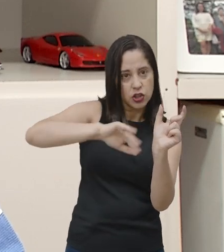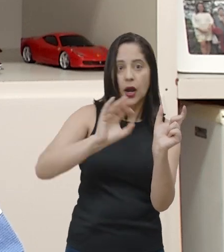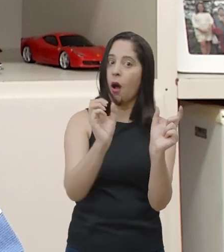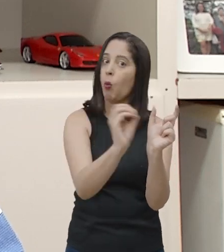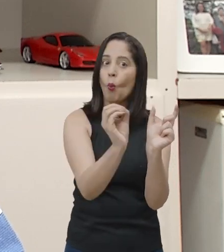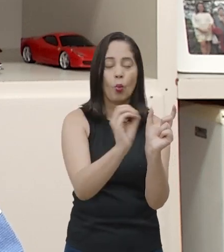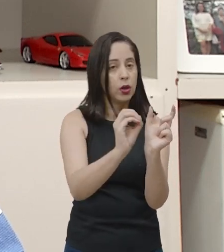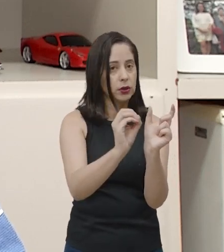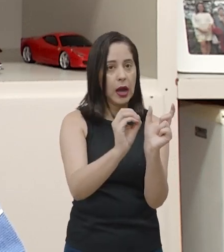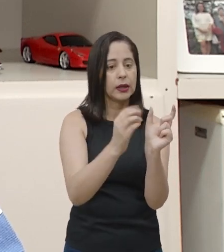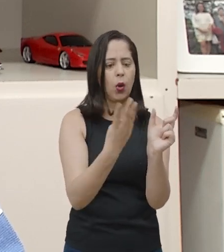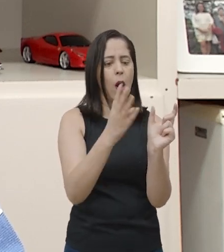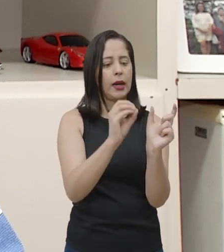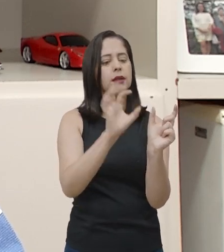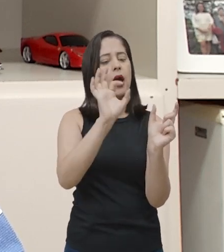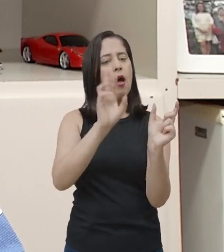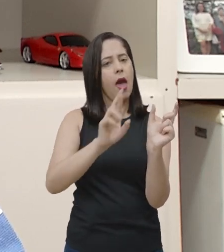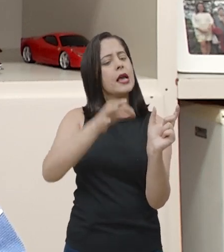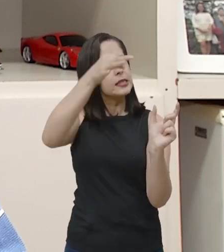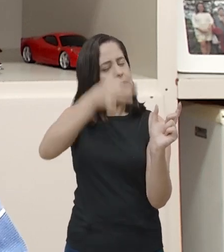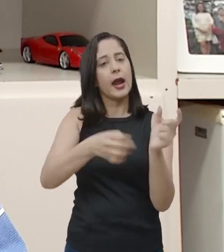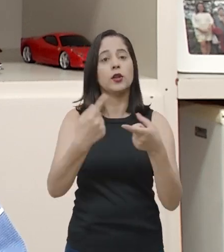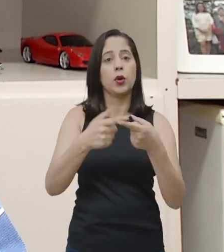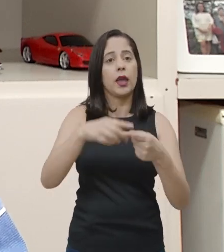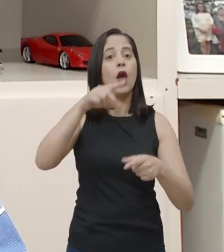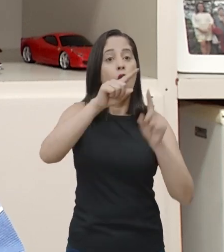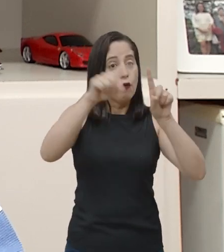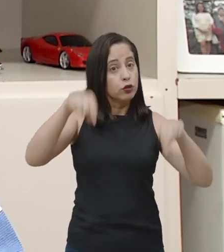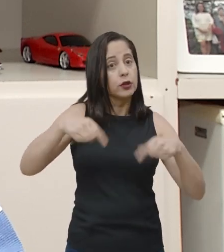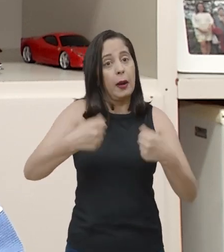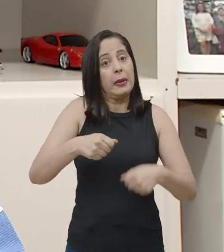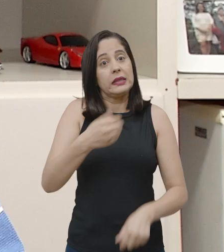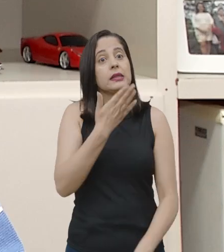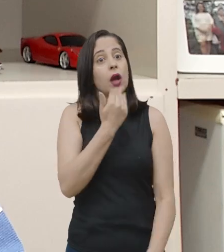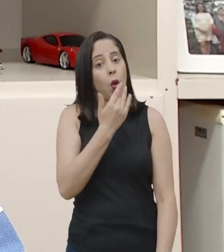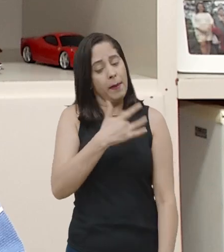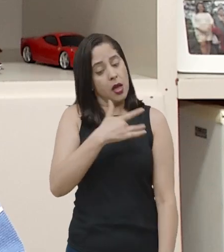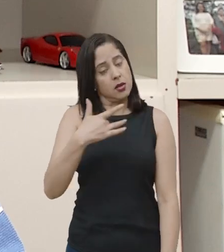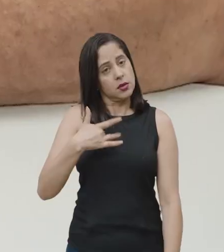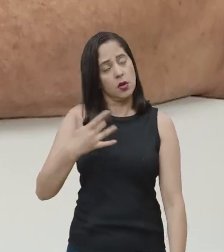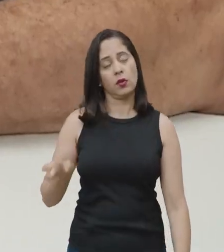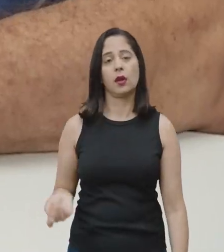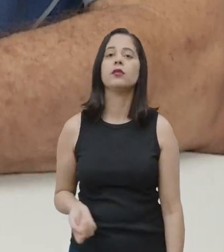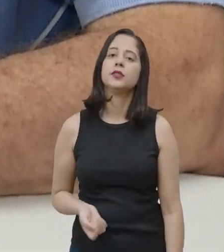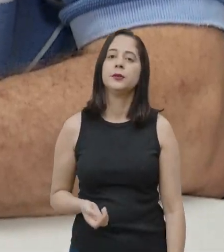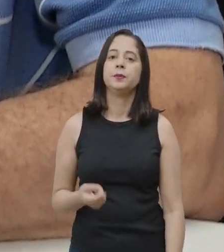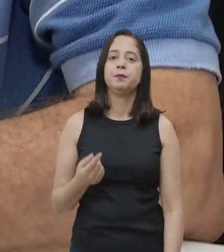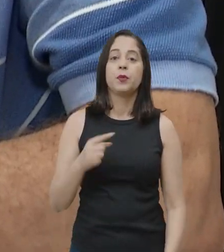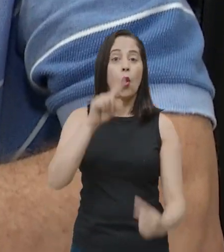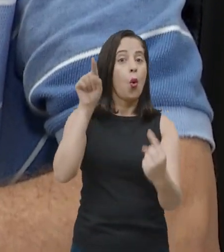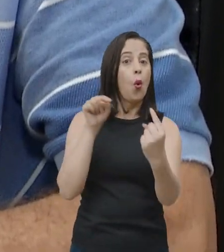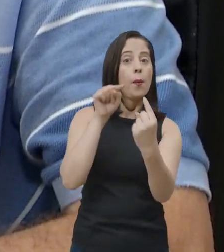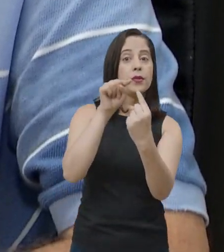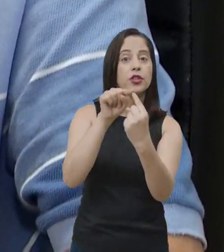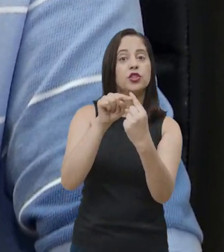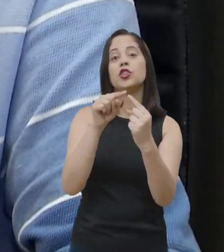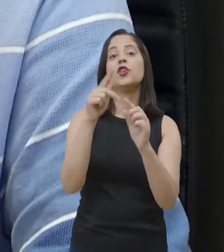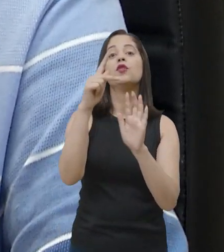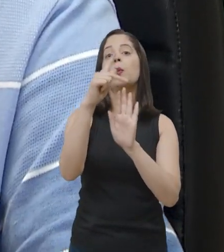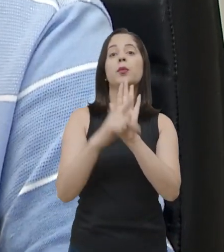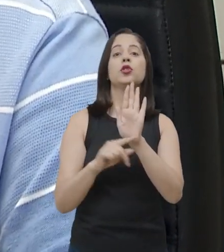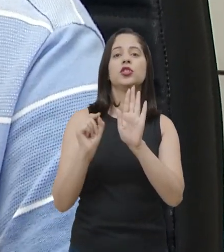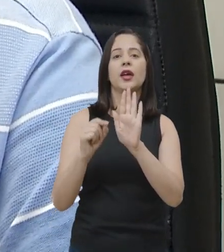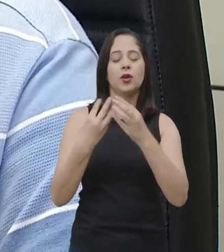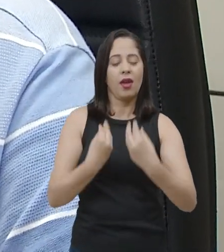o desconto. Isso daí cair líquido para o servidor poder ter uma alimentação digna e saudável. Para o vereador, o objetivo